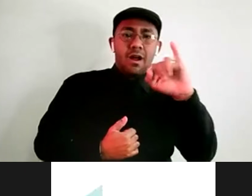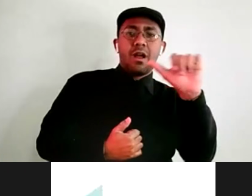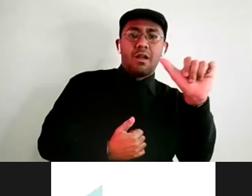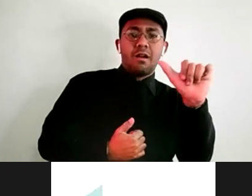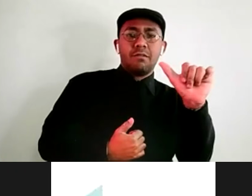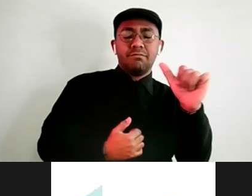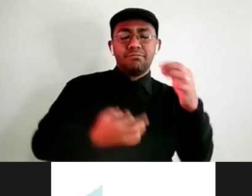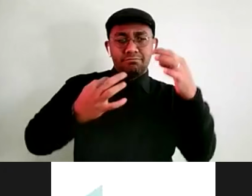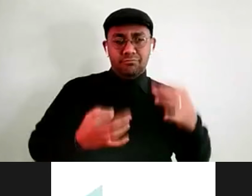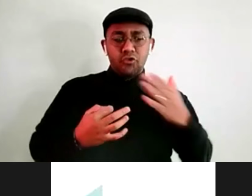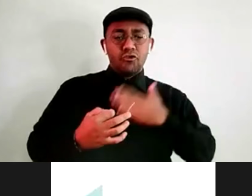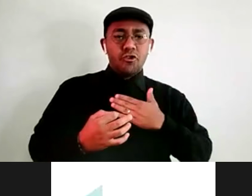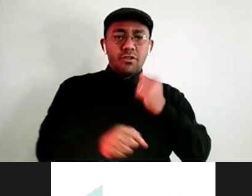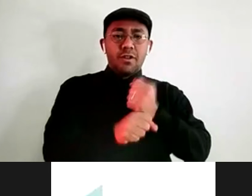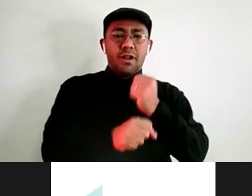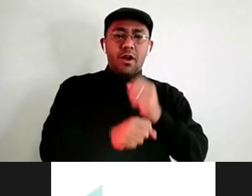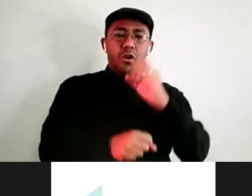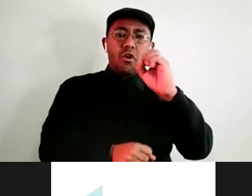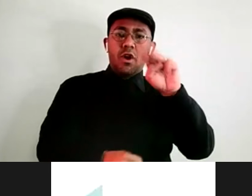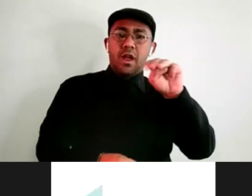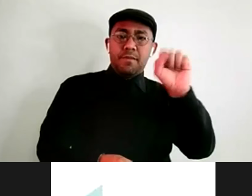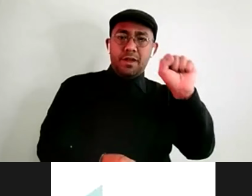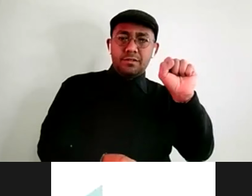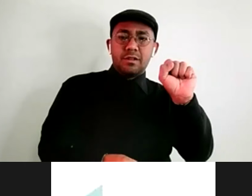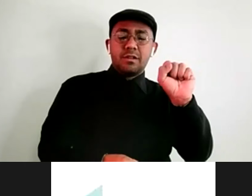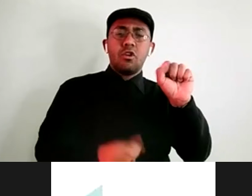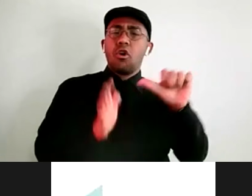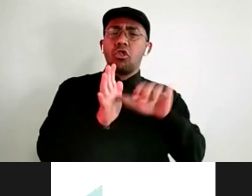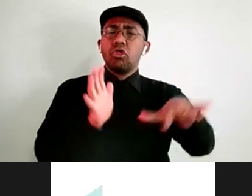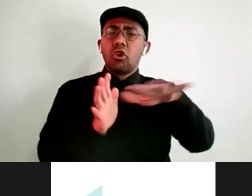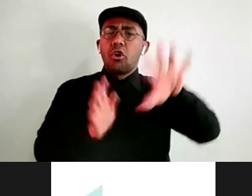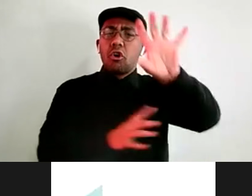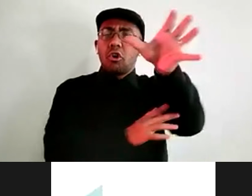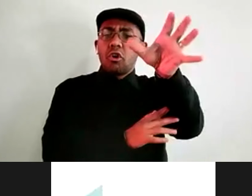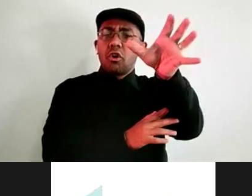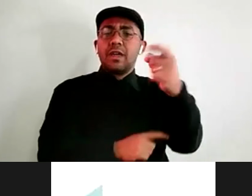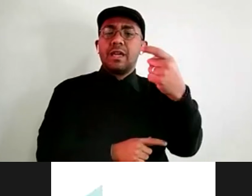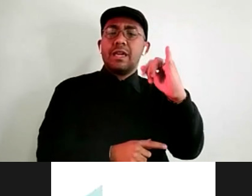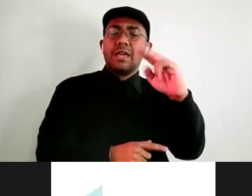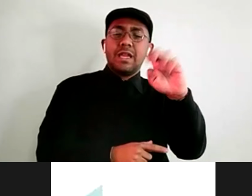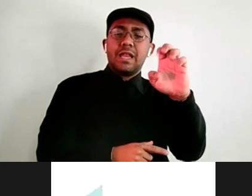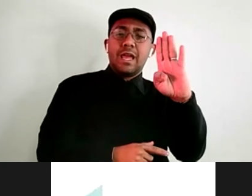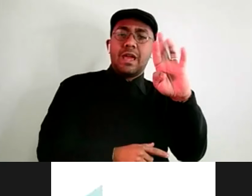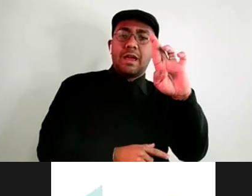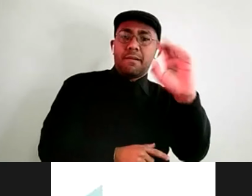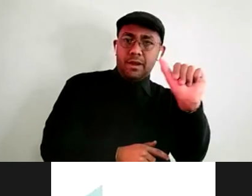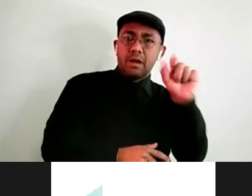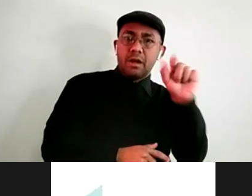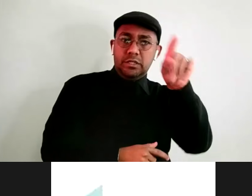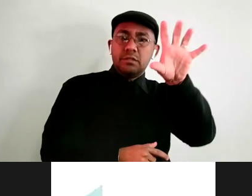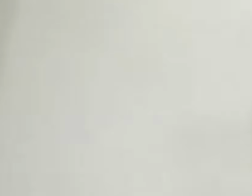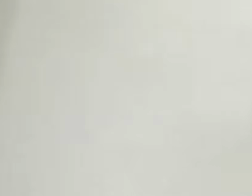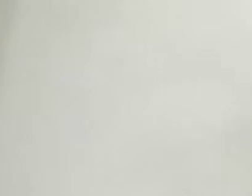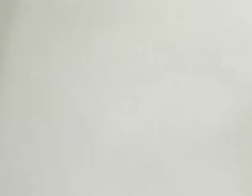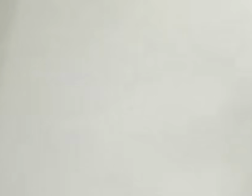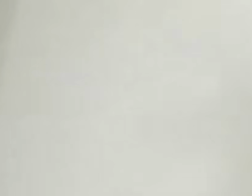massivos na Organização Mundial da Saúde, na sede de Genebra. Hoje estamos aqui com